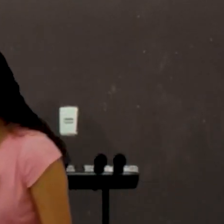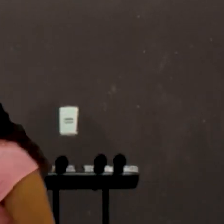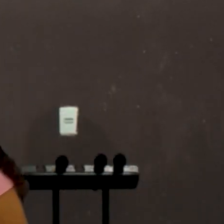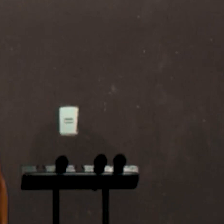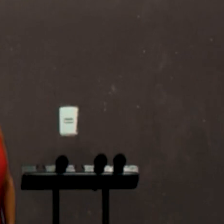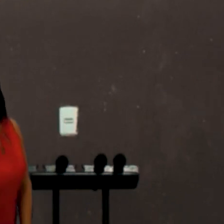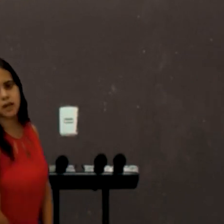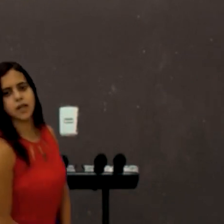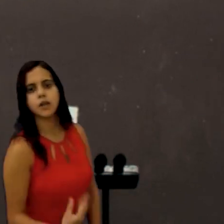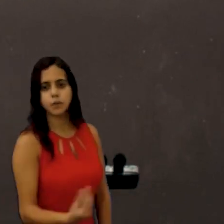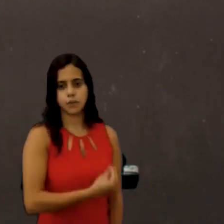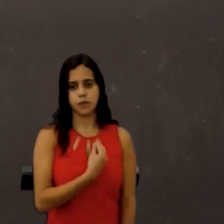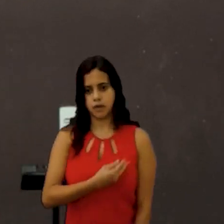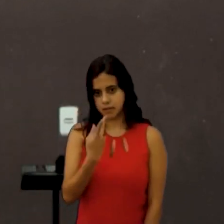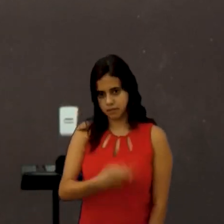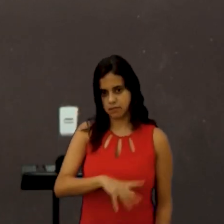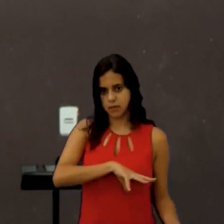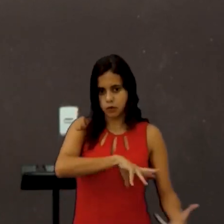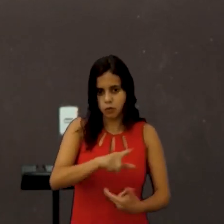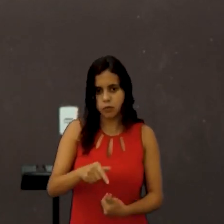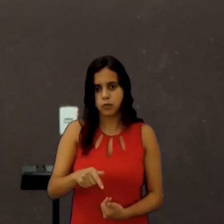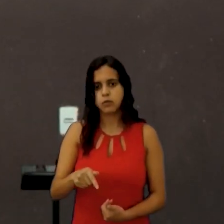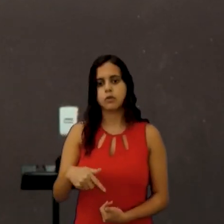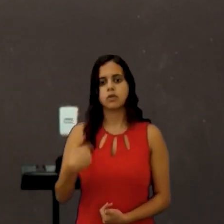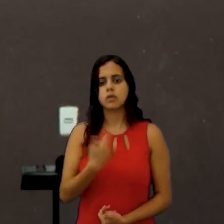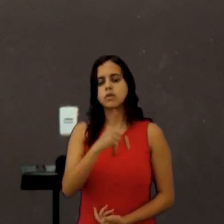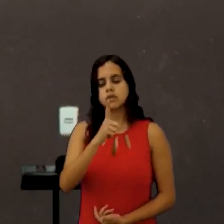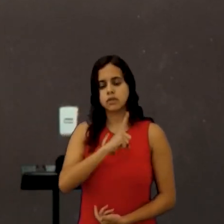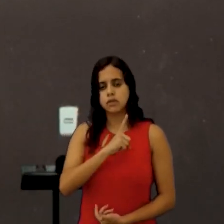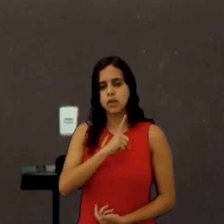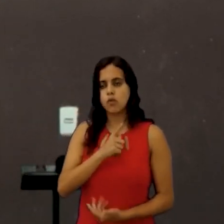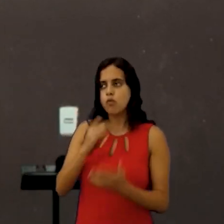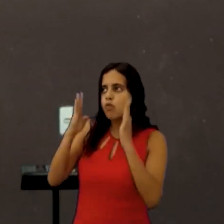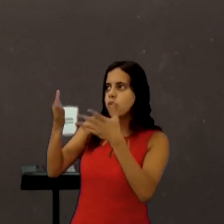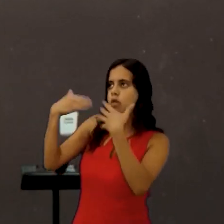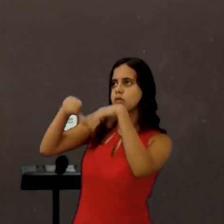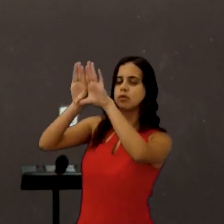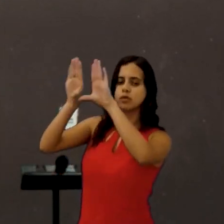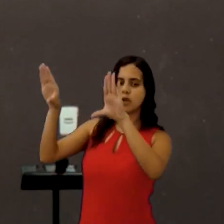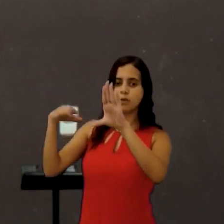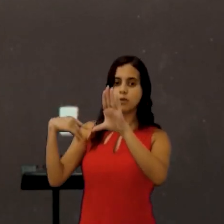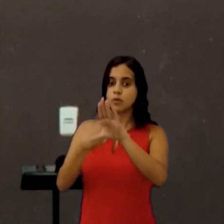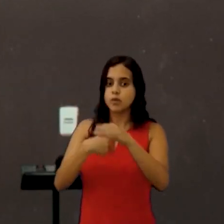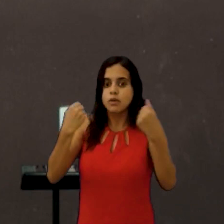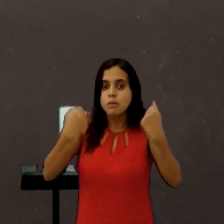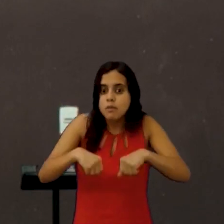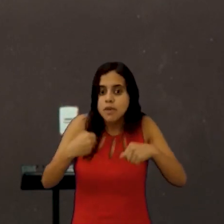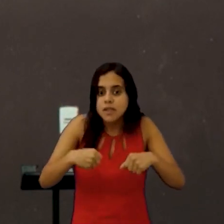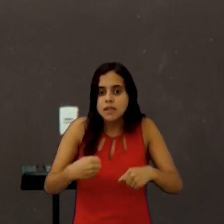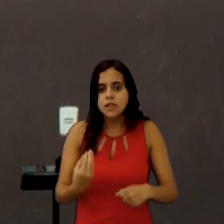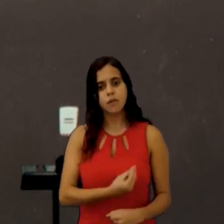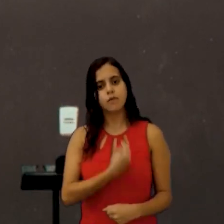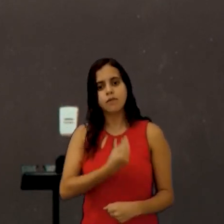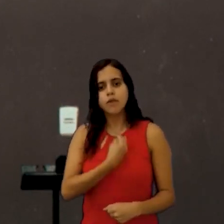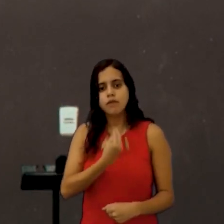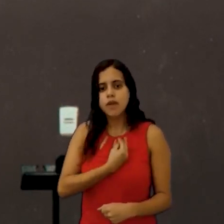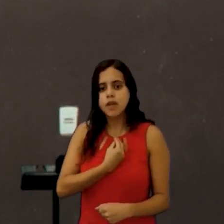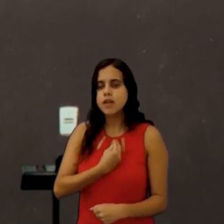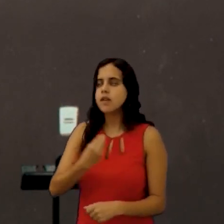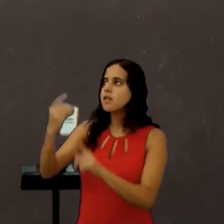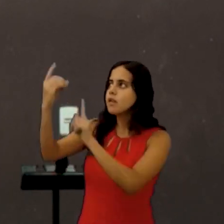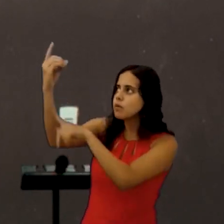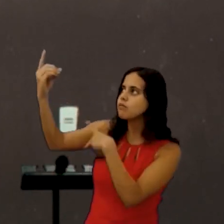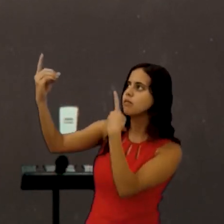irmãos, nós representamos nossa nação celestial. Devemos nos portar de modo que agrade o nosso